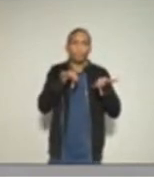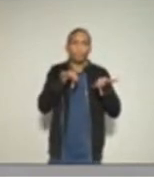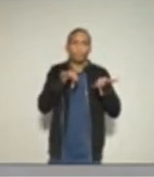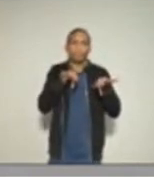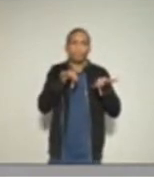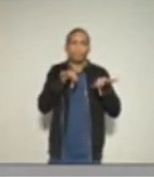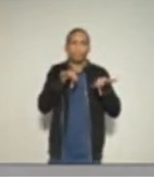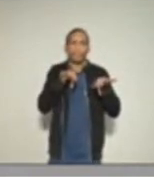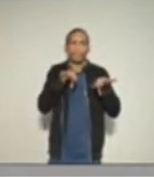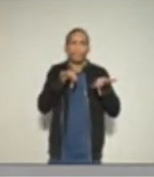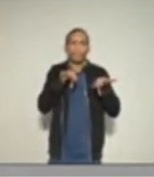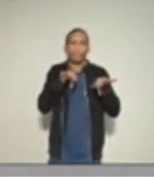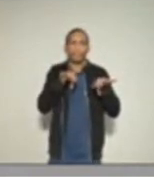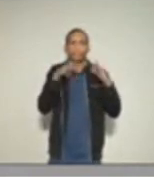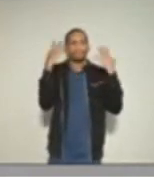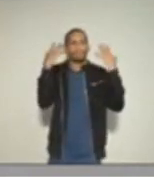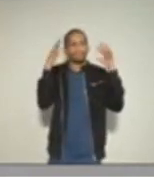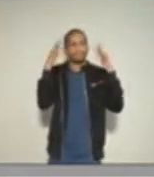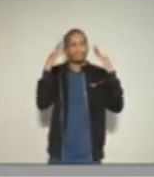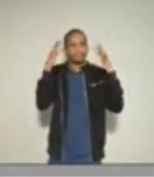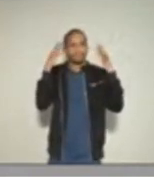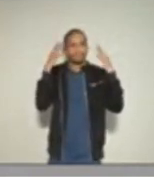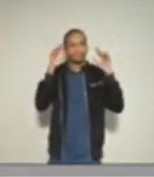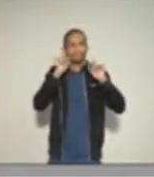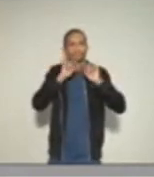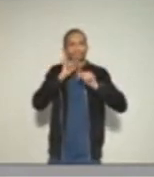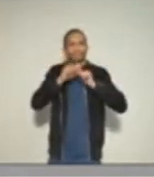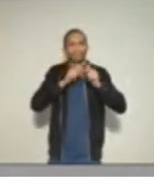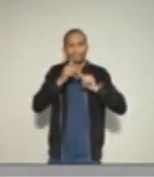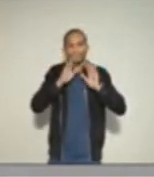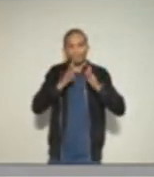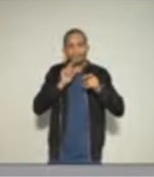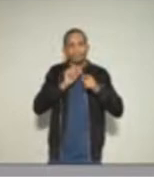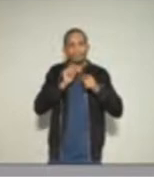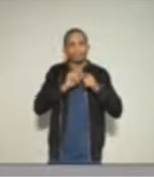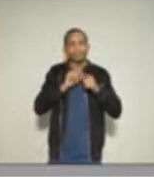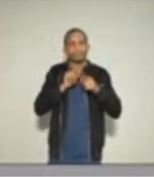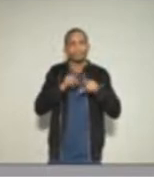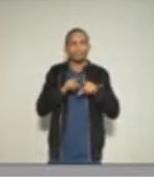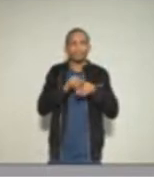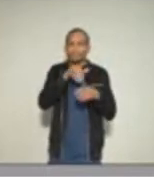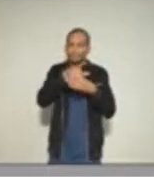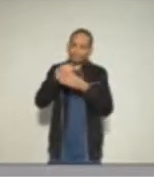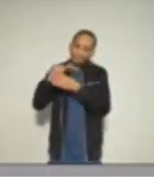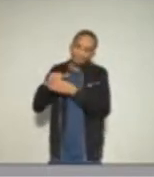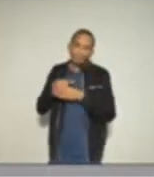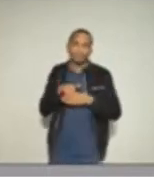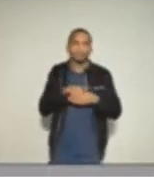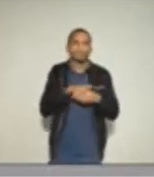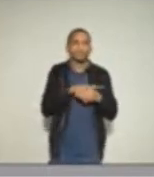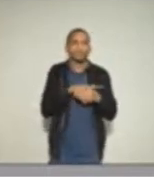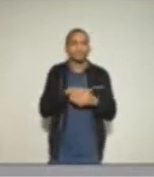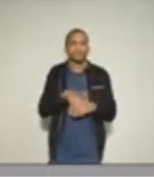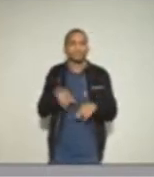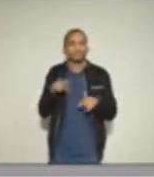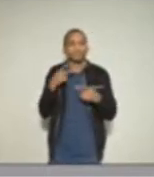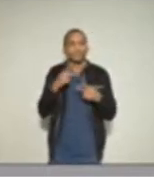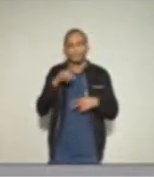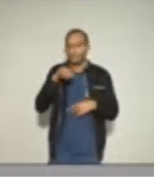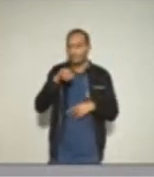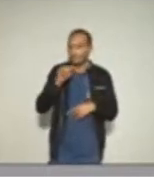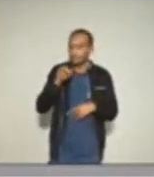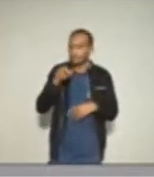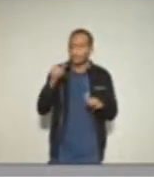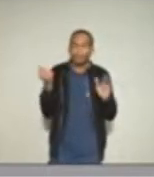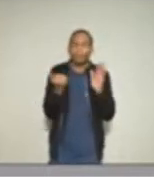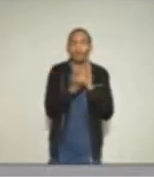de parabenizar o trabalho que foi feito na votação, senador Jordano, do marco